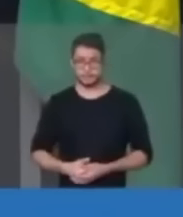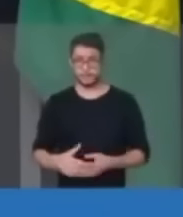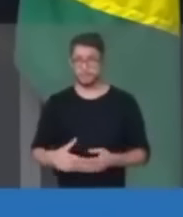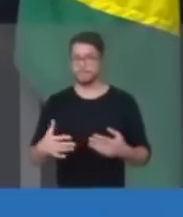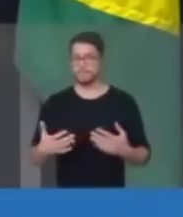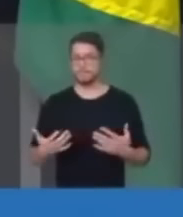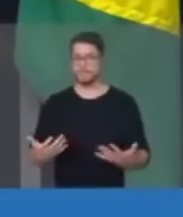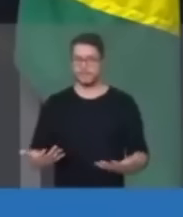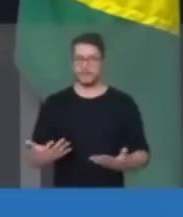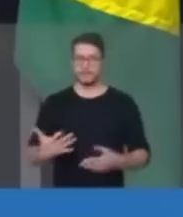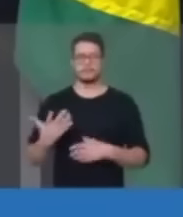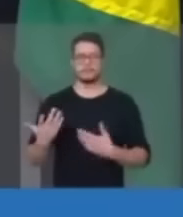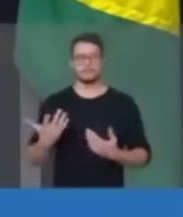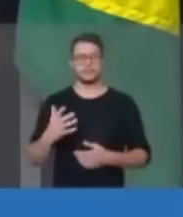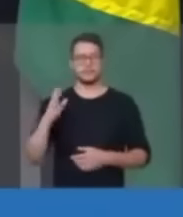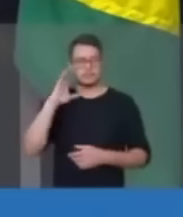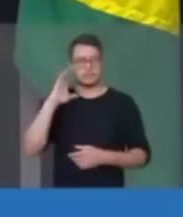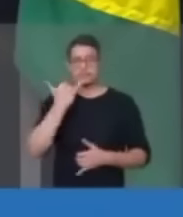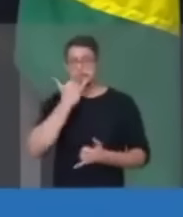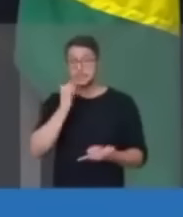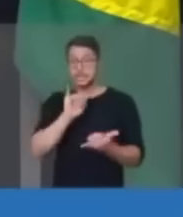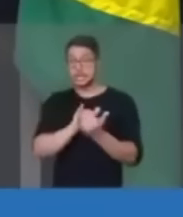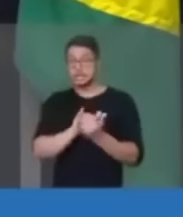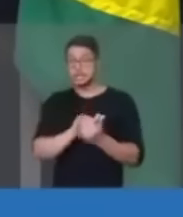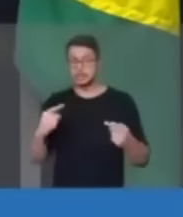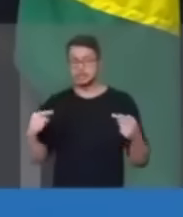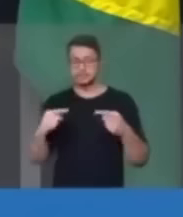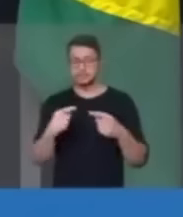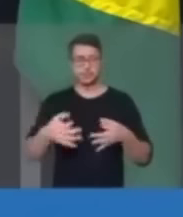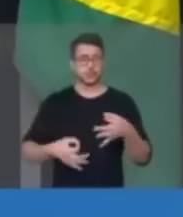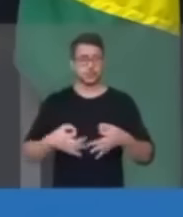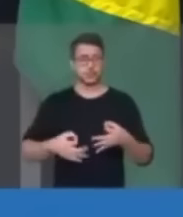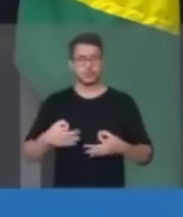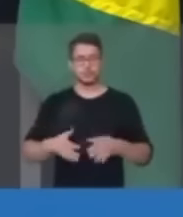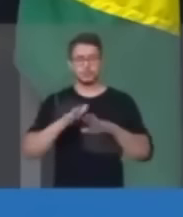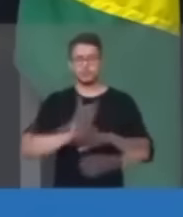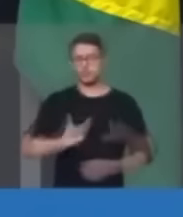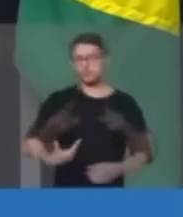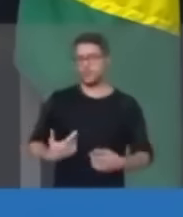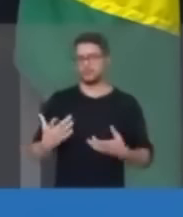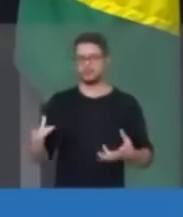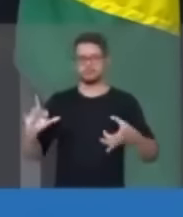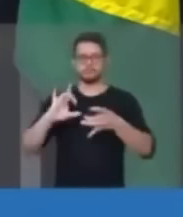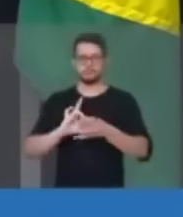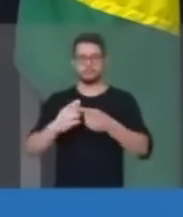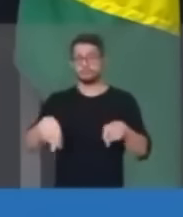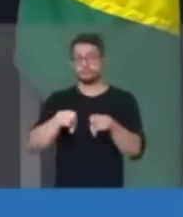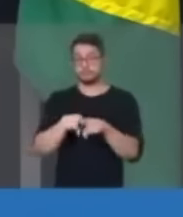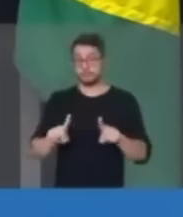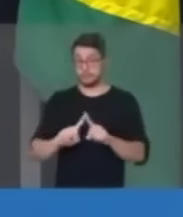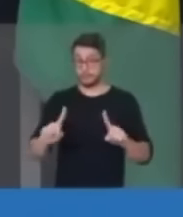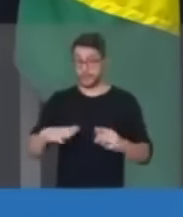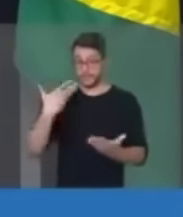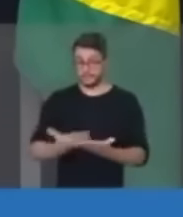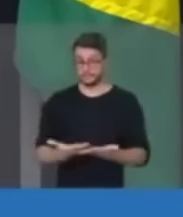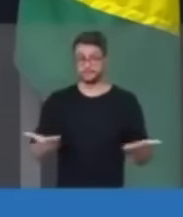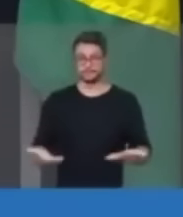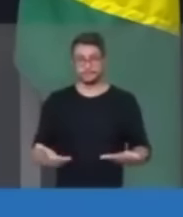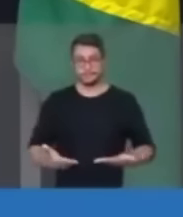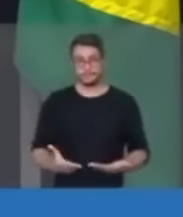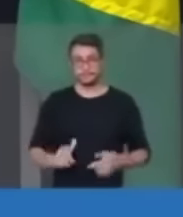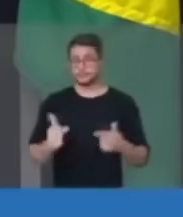medida da Anistia portanto senhor presidente é uma medida de justiça e de apaziguamento do país tudo que nós não estamos assistindo neste momento